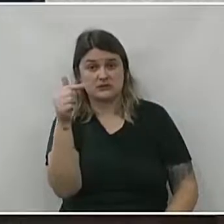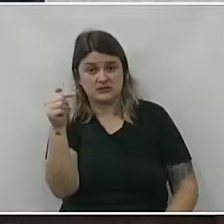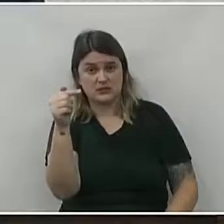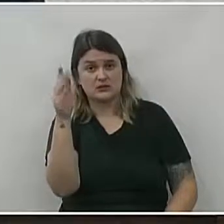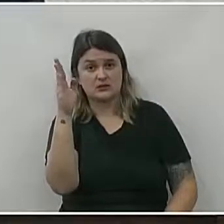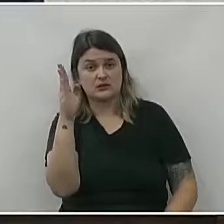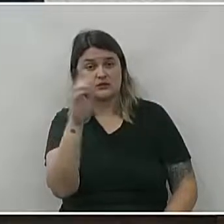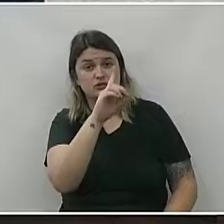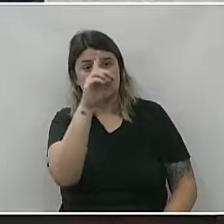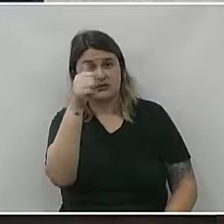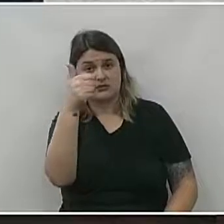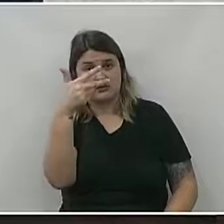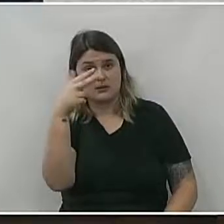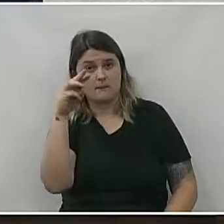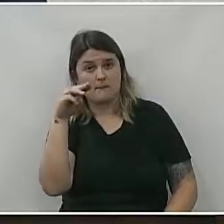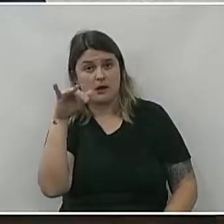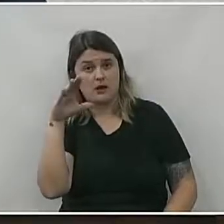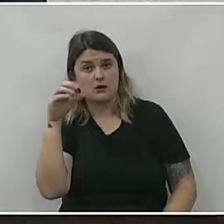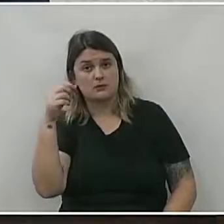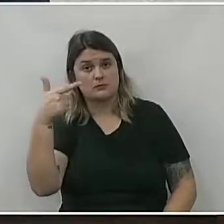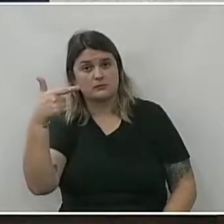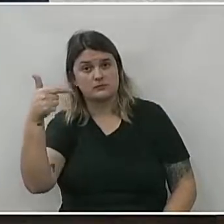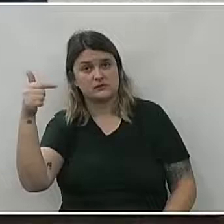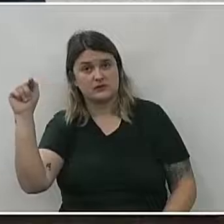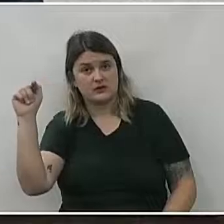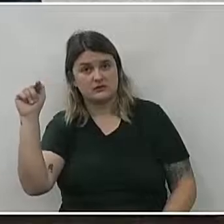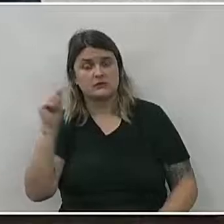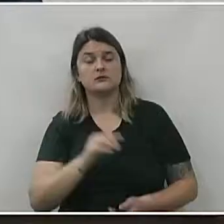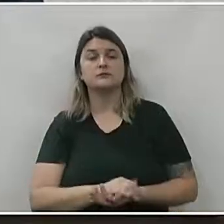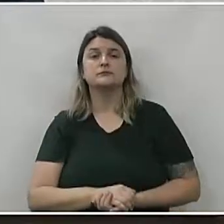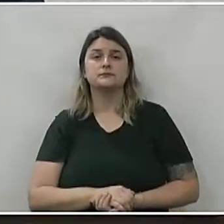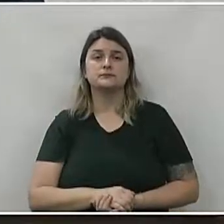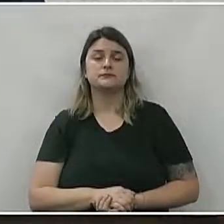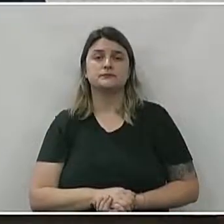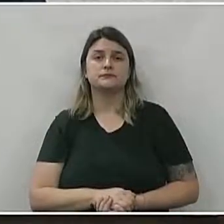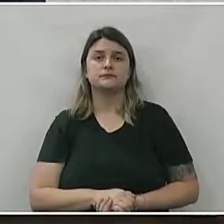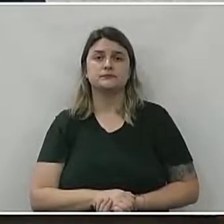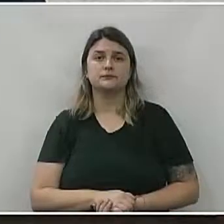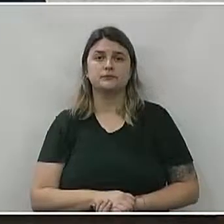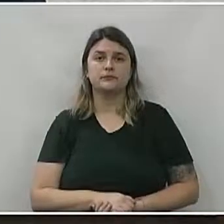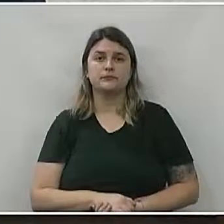4.677, de 13 de maio de 2017.